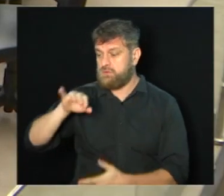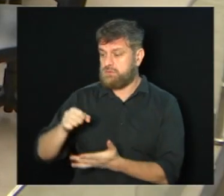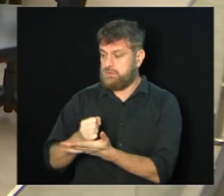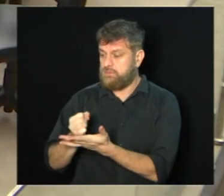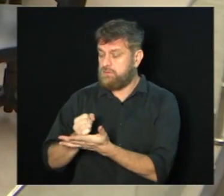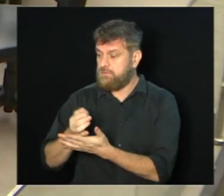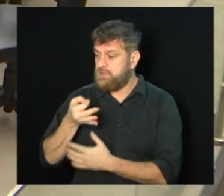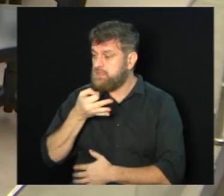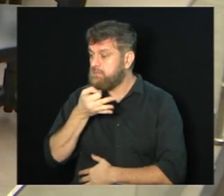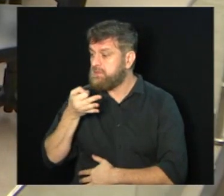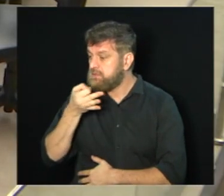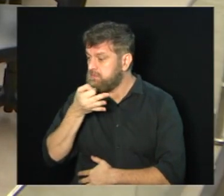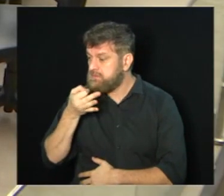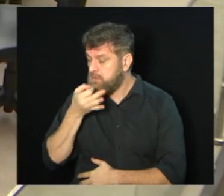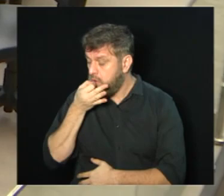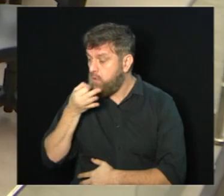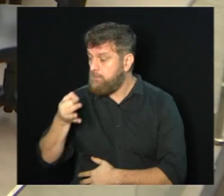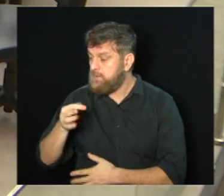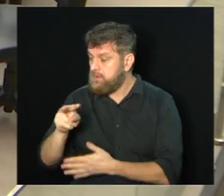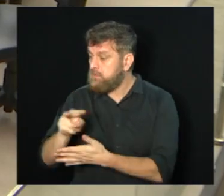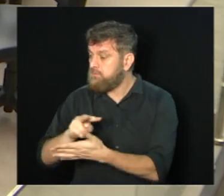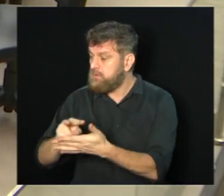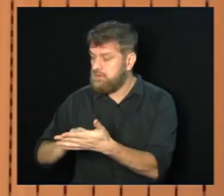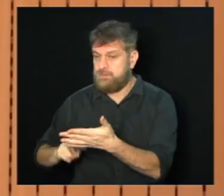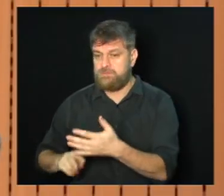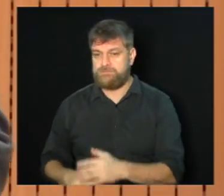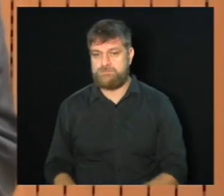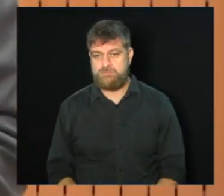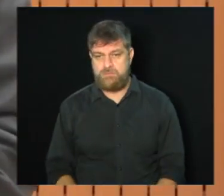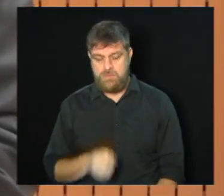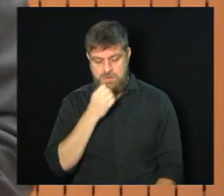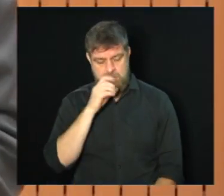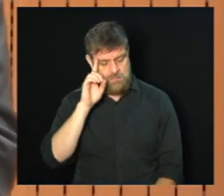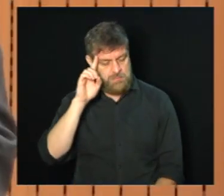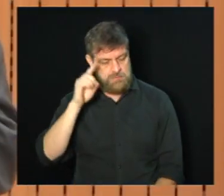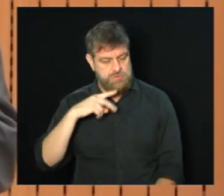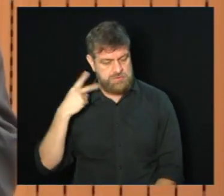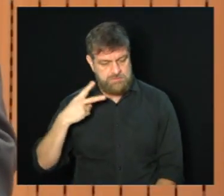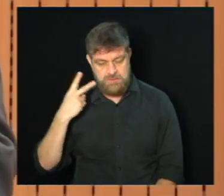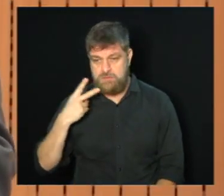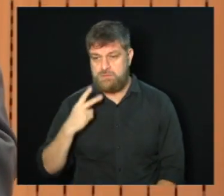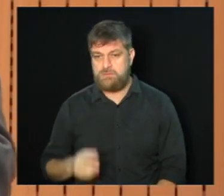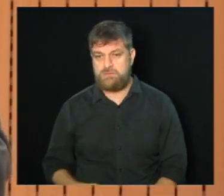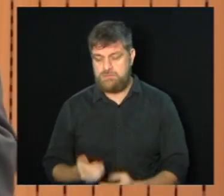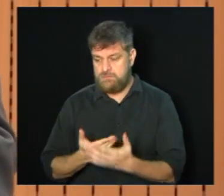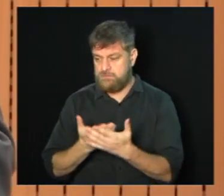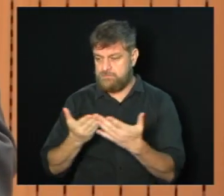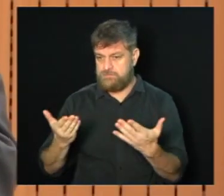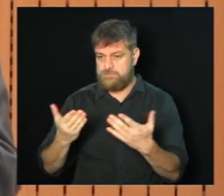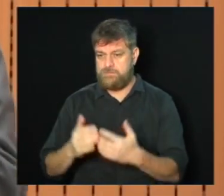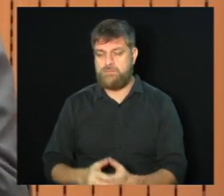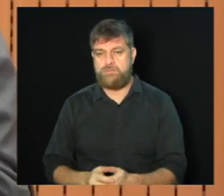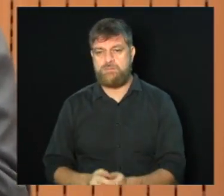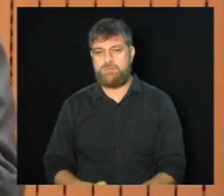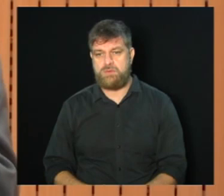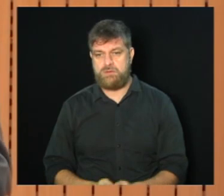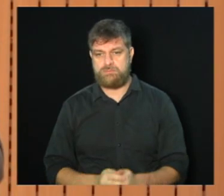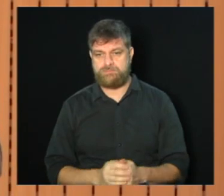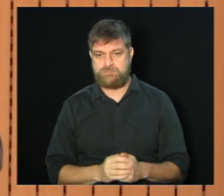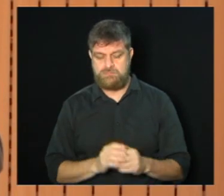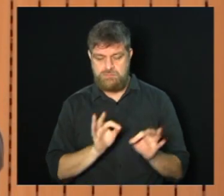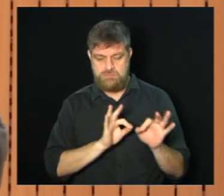parecer ao projeto e à emenda. Bom dia, senhor presidente, senhores vereadores, bom dia a todos. Analisando